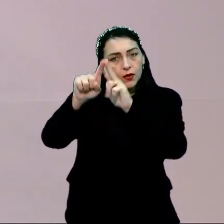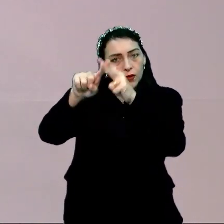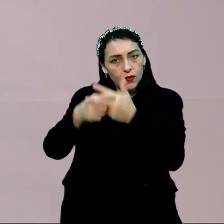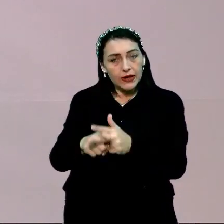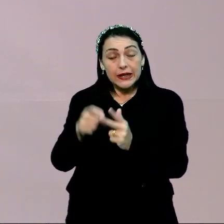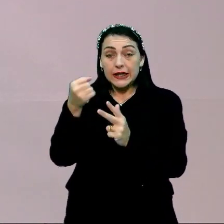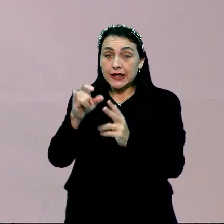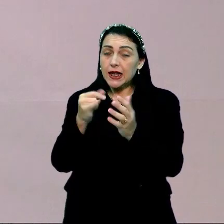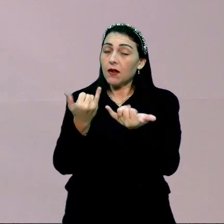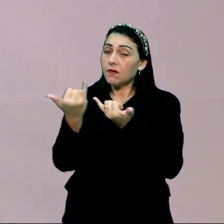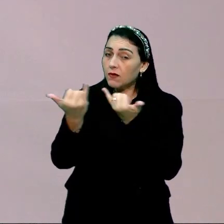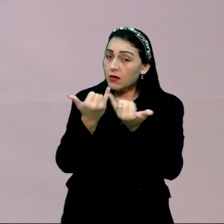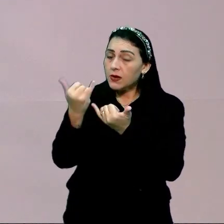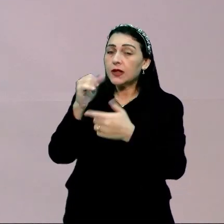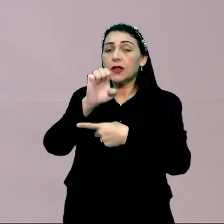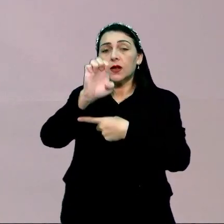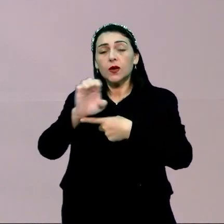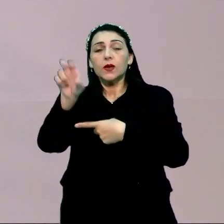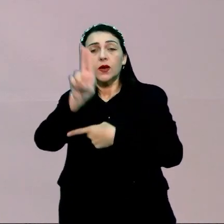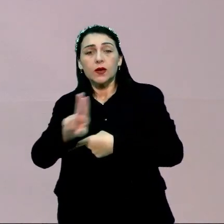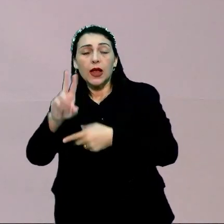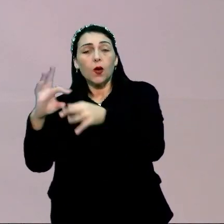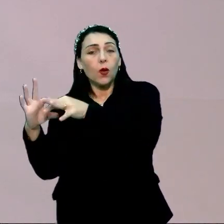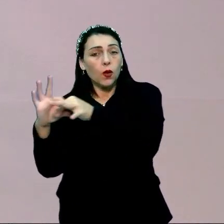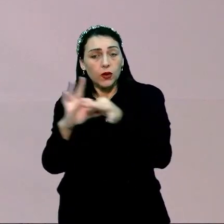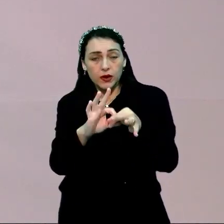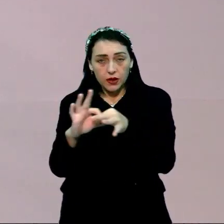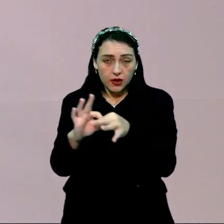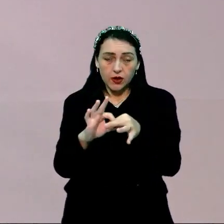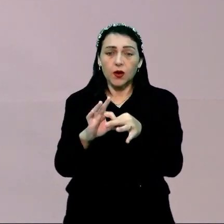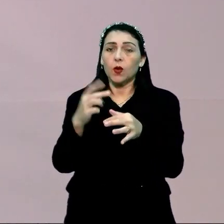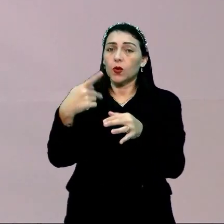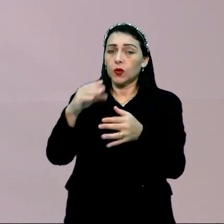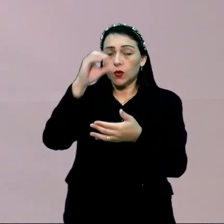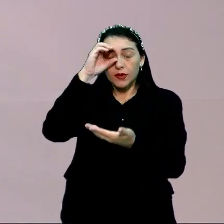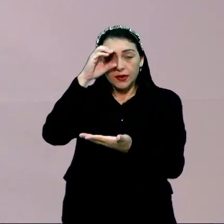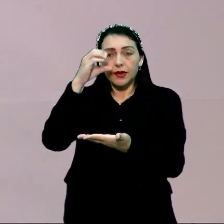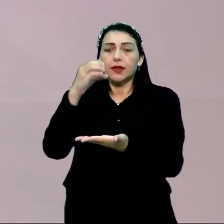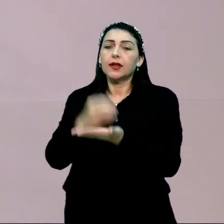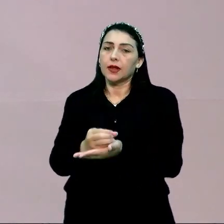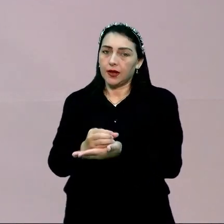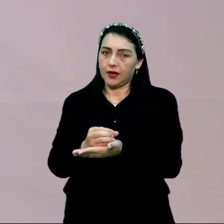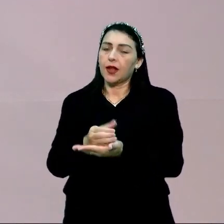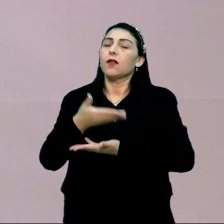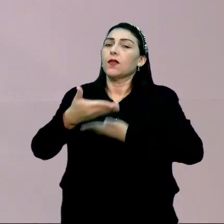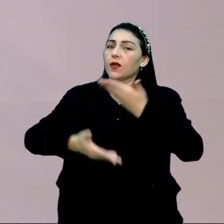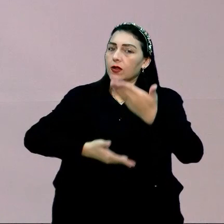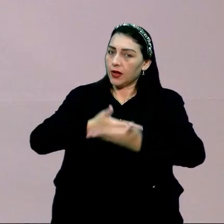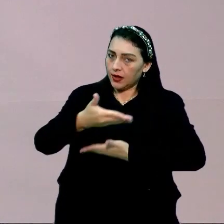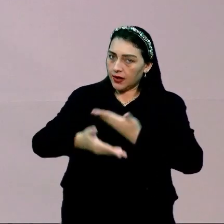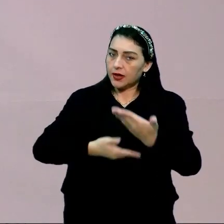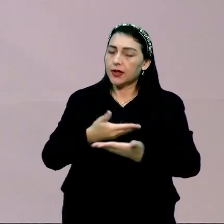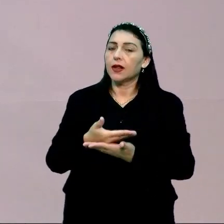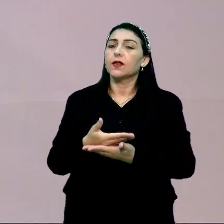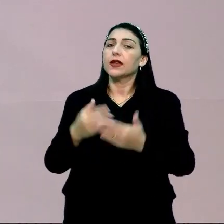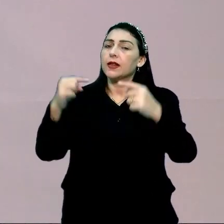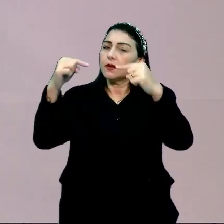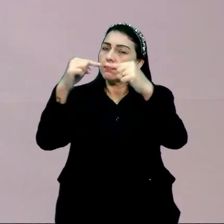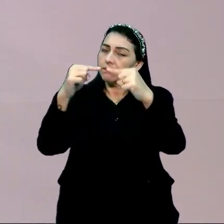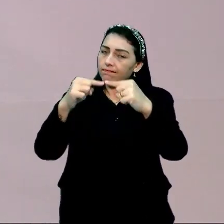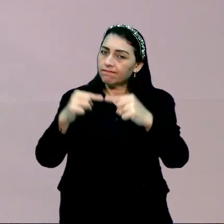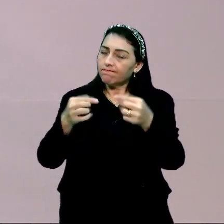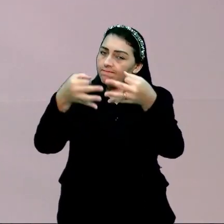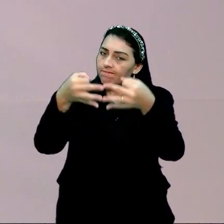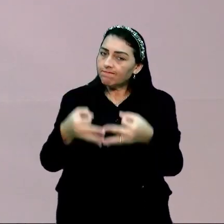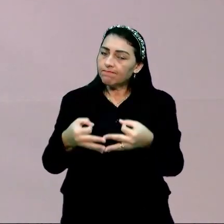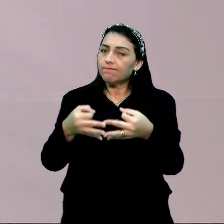estatístico que você utilizou, ele está contextualizado com sua tese, ele faz uma relação direta e ele se encaixa